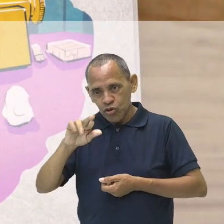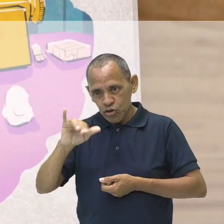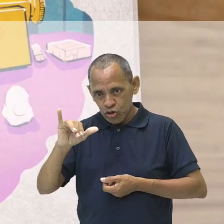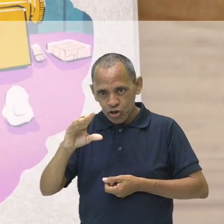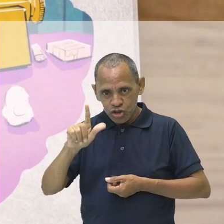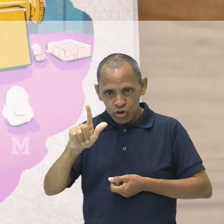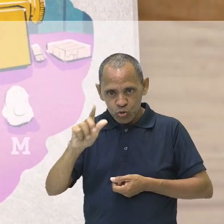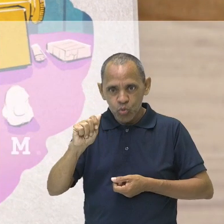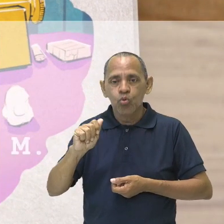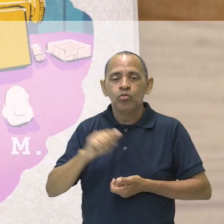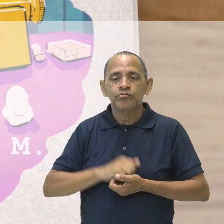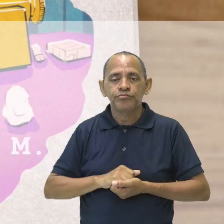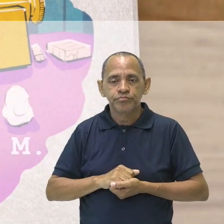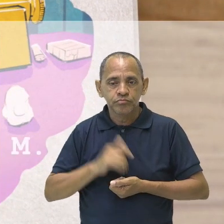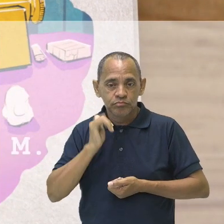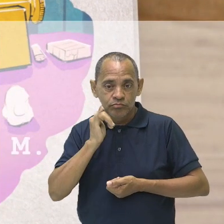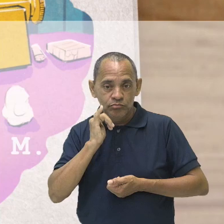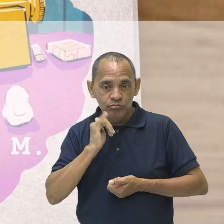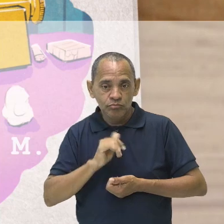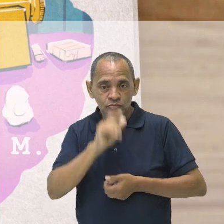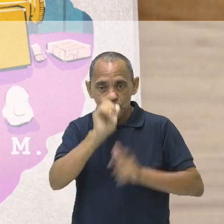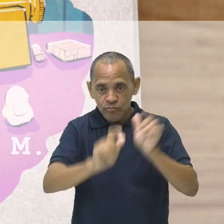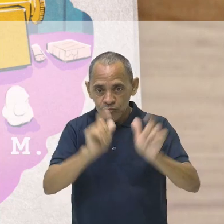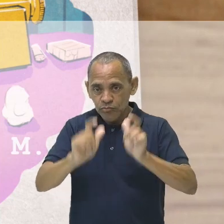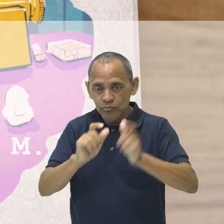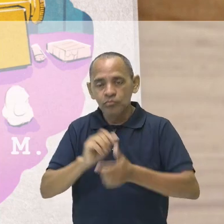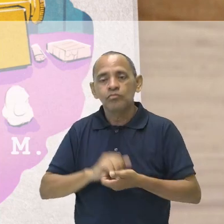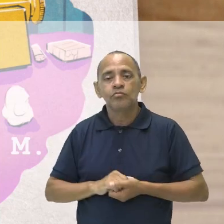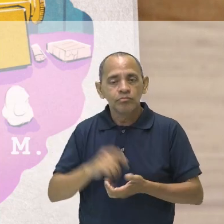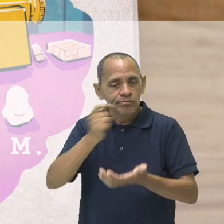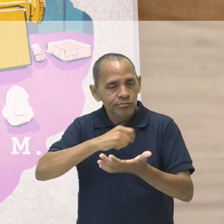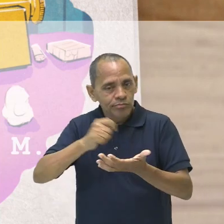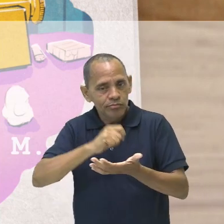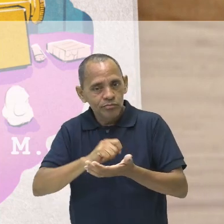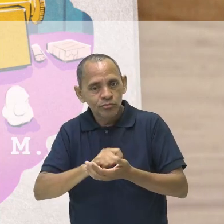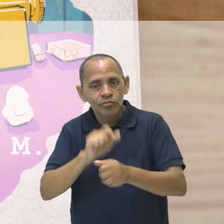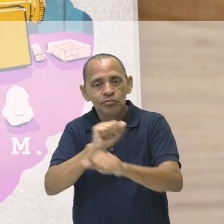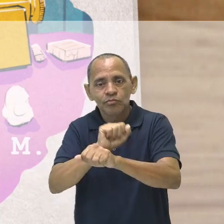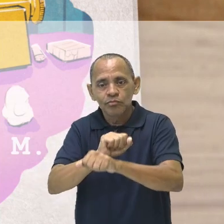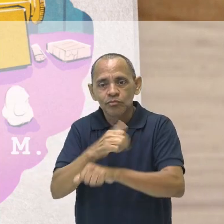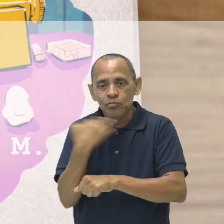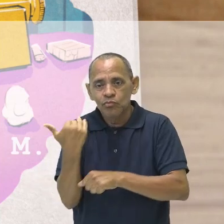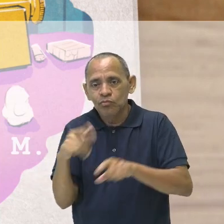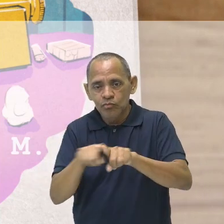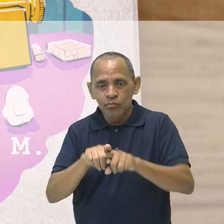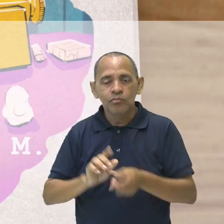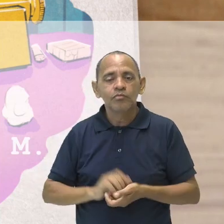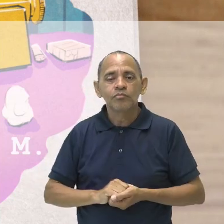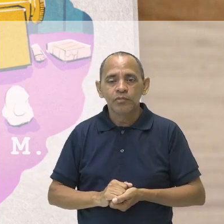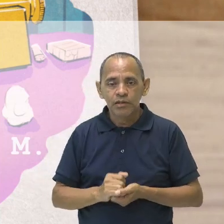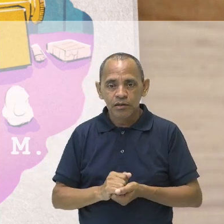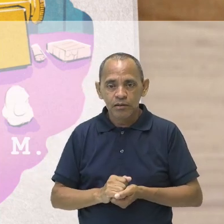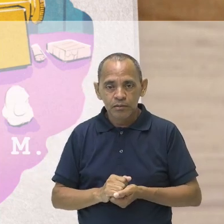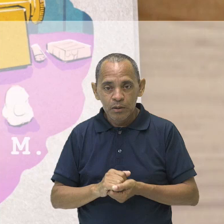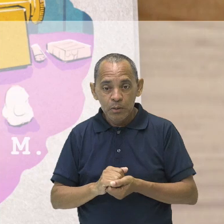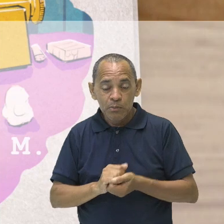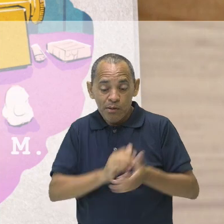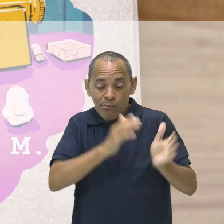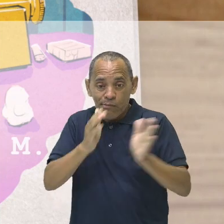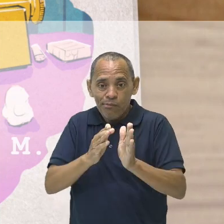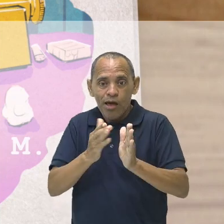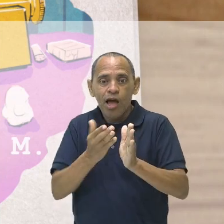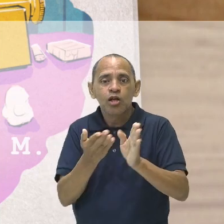narrador-personagem, um escritor à espera da morte. Ele é uma das peças-chave do livro. Ao longo da obra, ele reflete